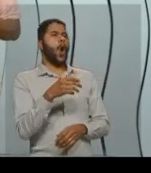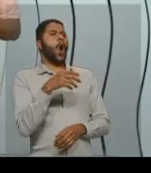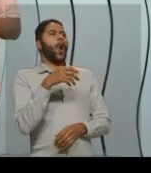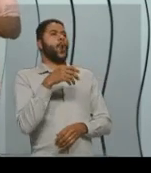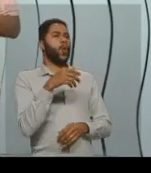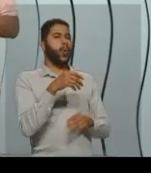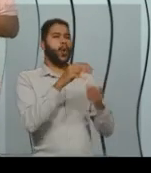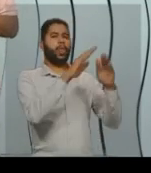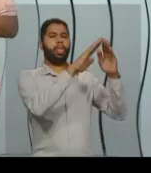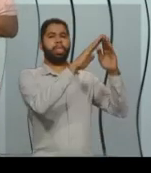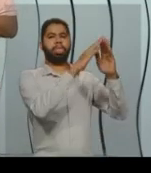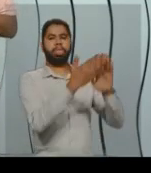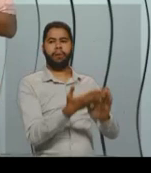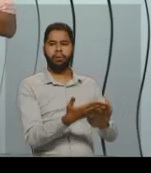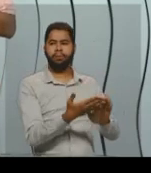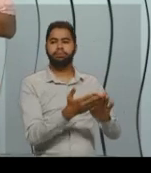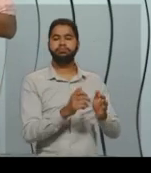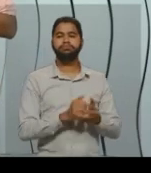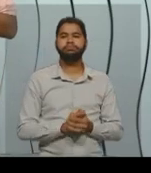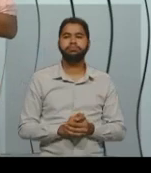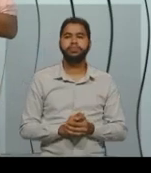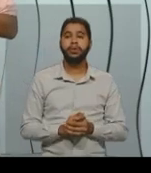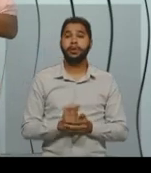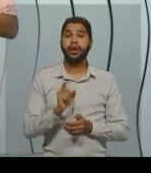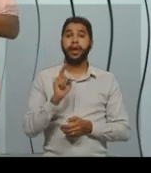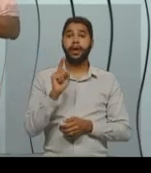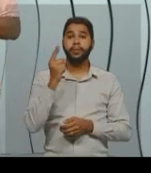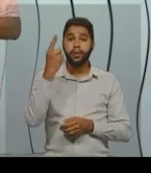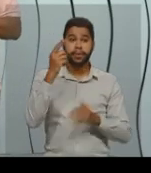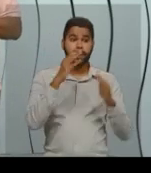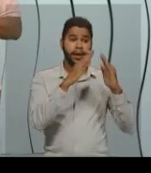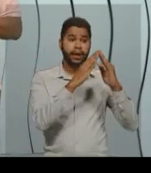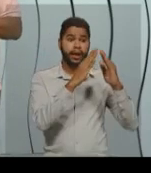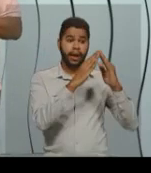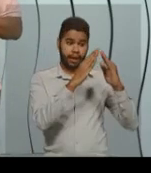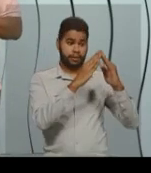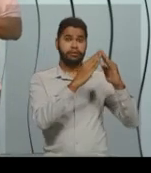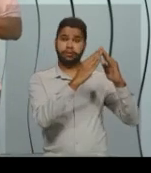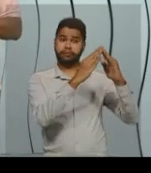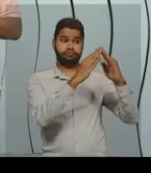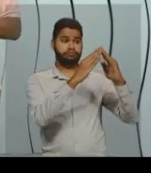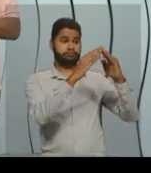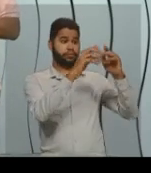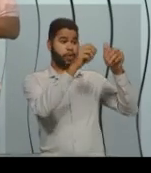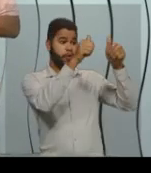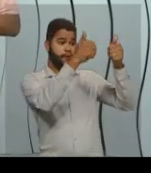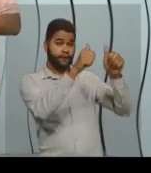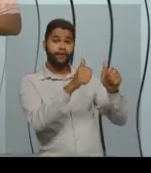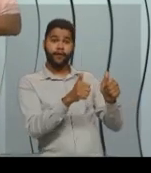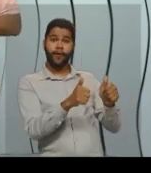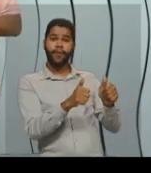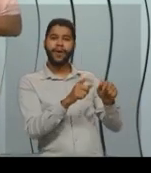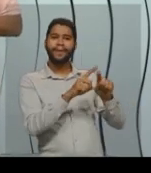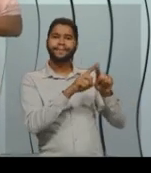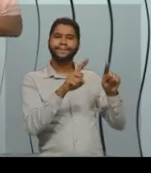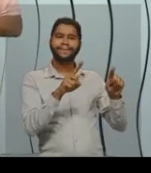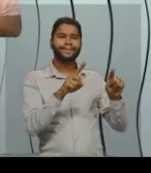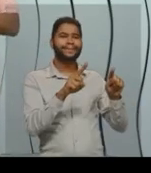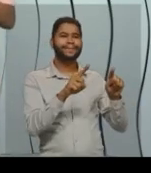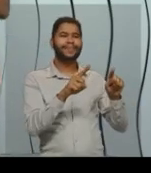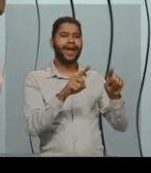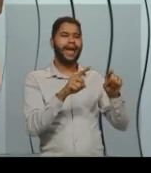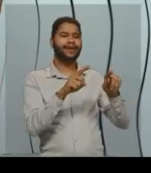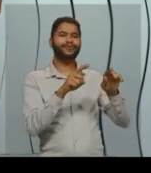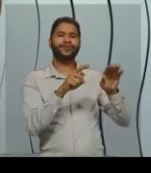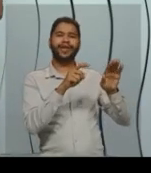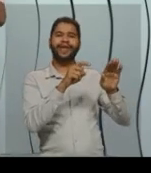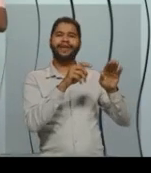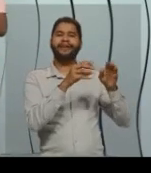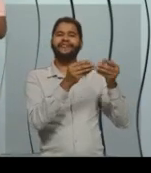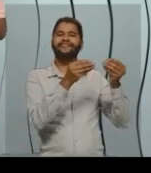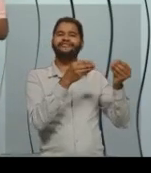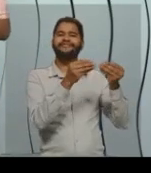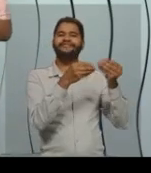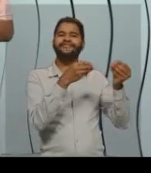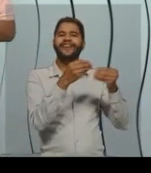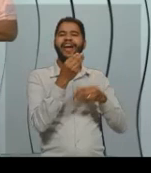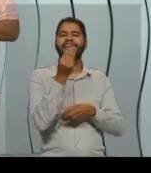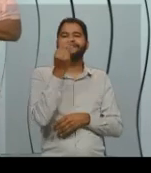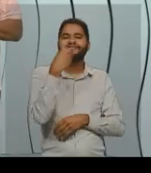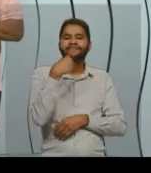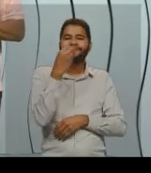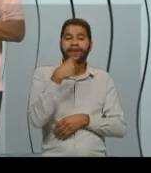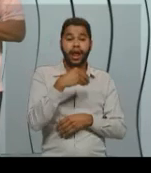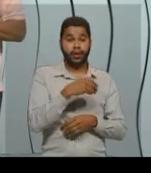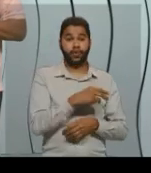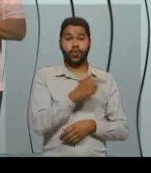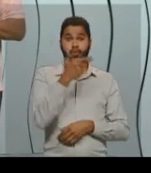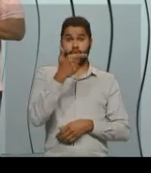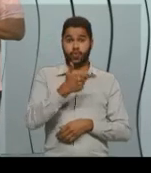caiu. A primeira casa, ela tinha o formato de casa, mas ela não tinha a forma de casa. E daqui a pouco eu falo o que é forma. Já o